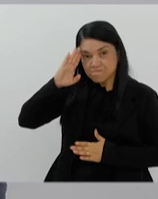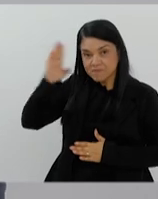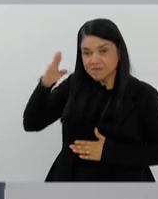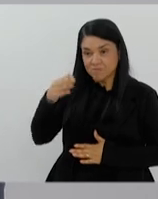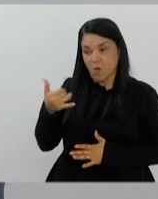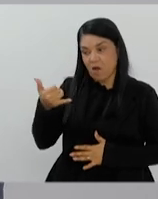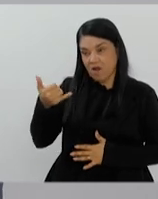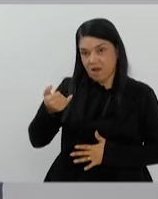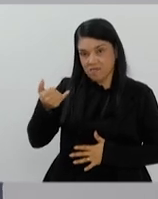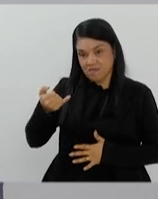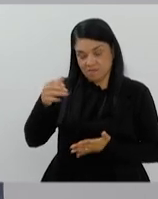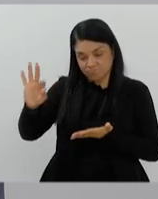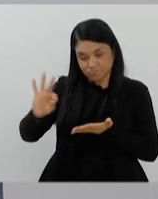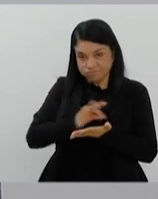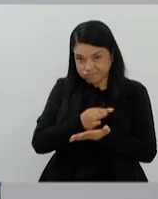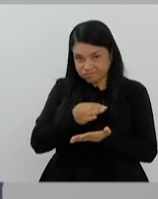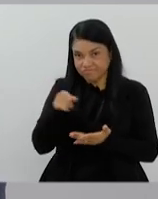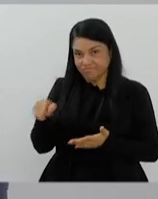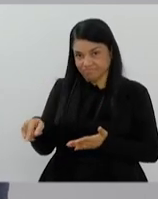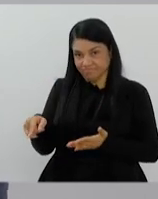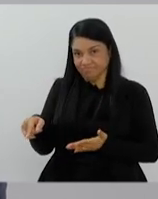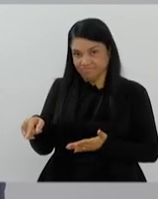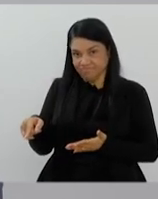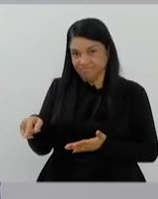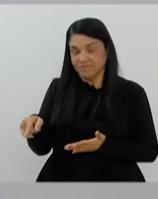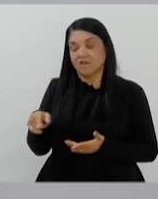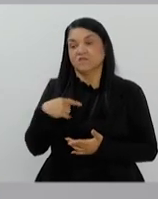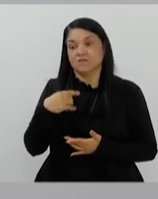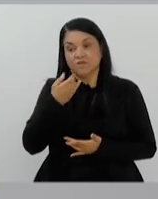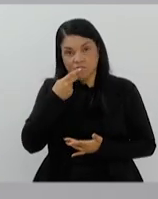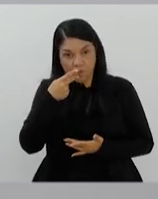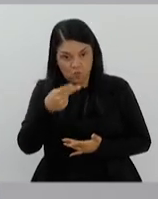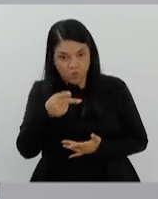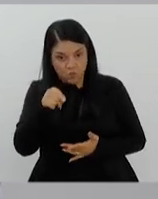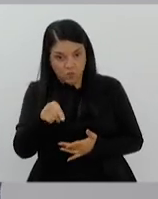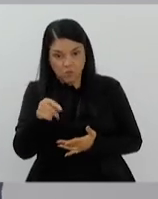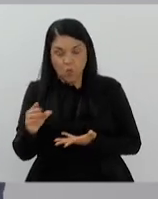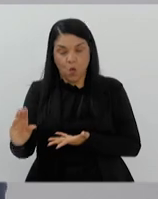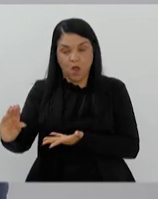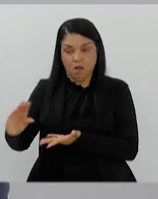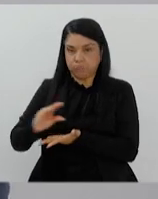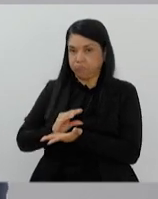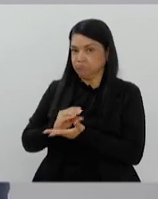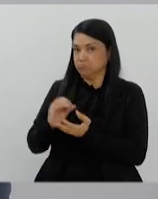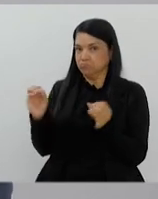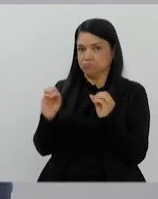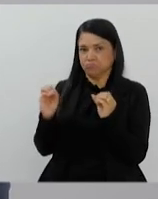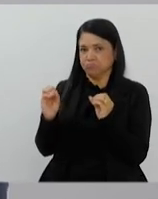da senhora que atesta como a senhora bem disse não recebe nem retorno